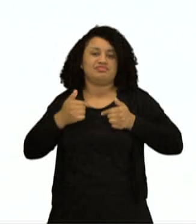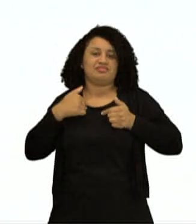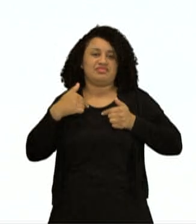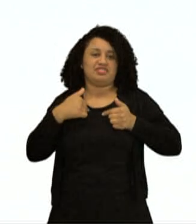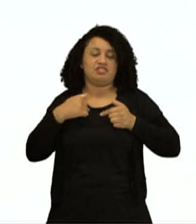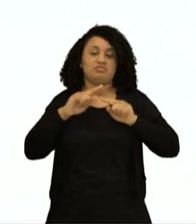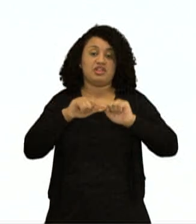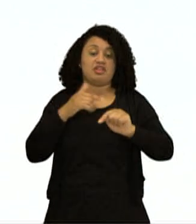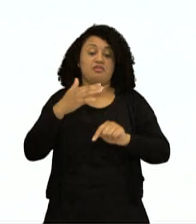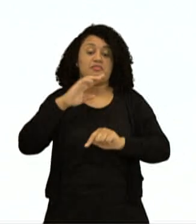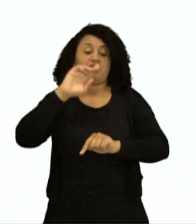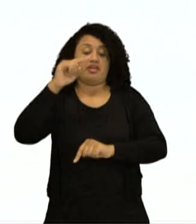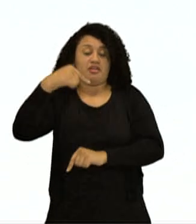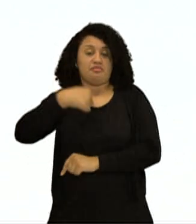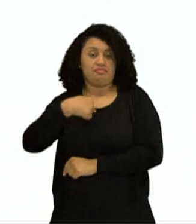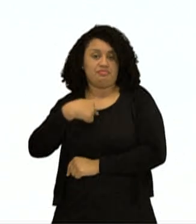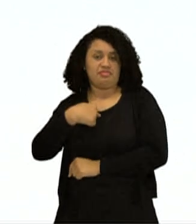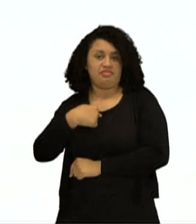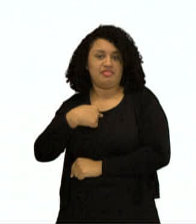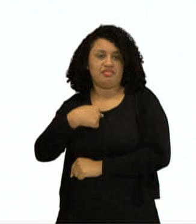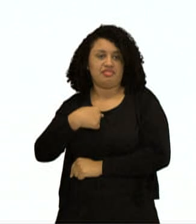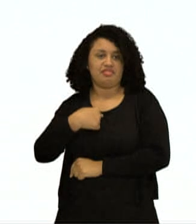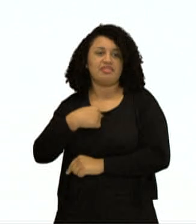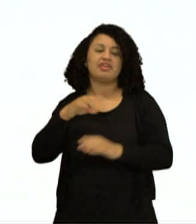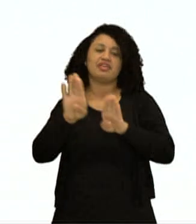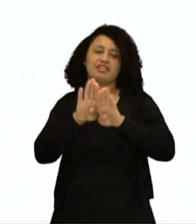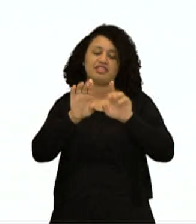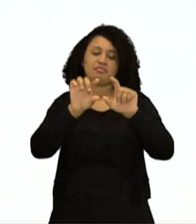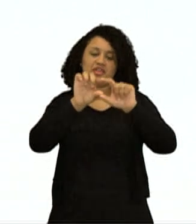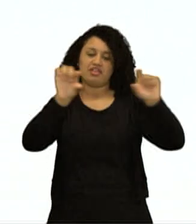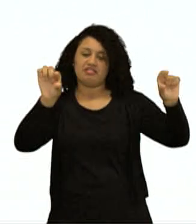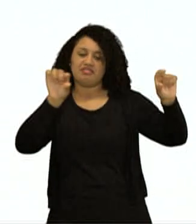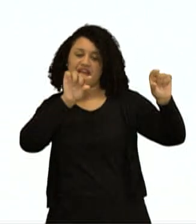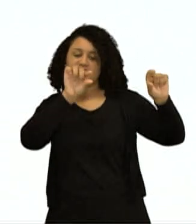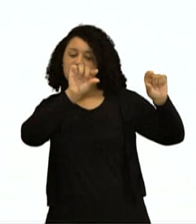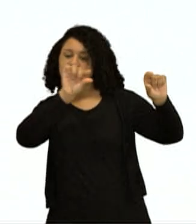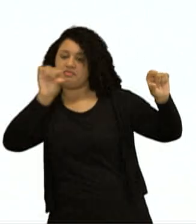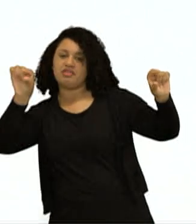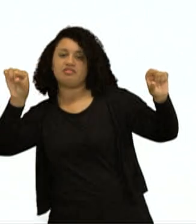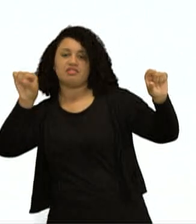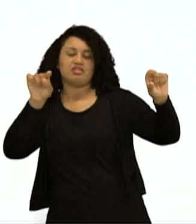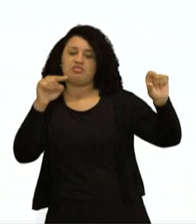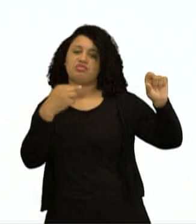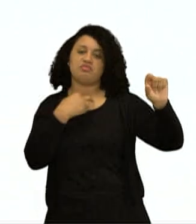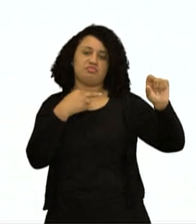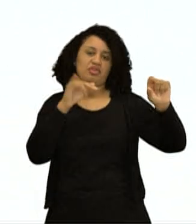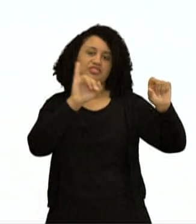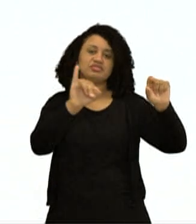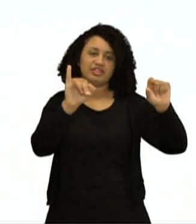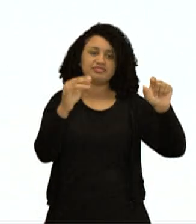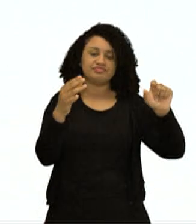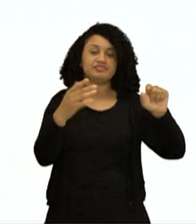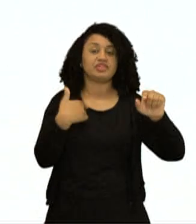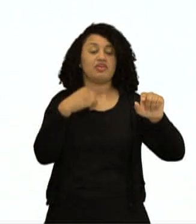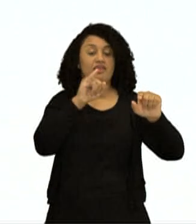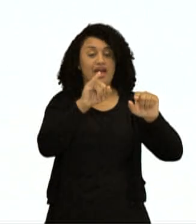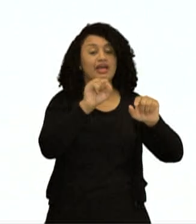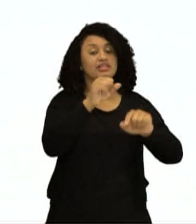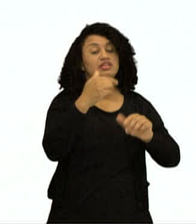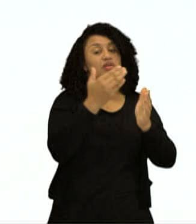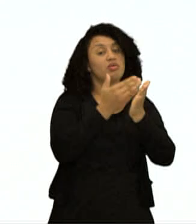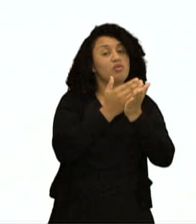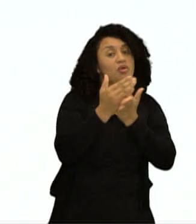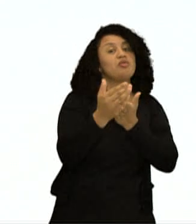para mim. E outra coisa também, está no meio da frase, eu não posso usar o I, certo? Então, o pronome I só pode ser usado